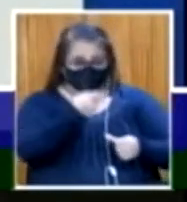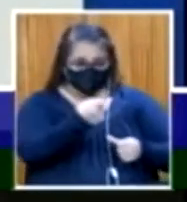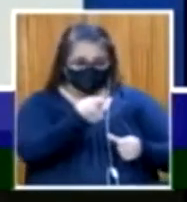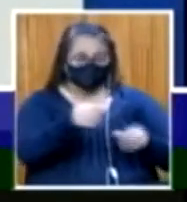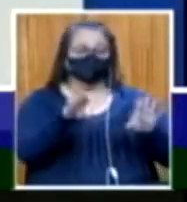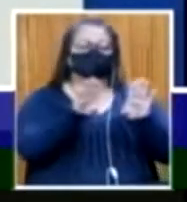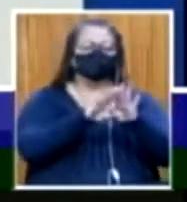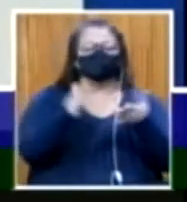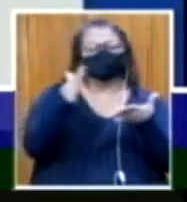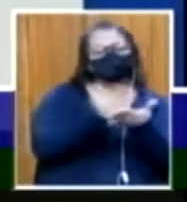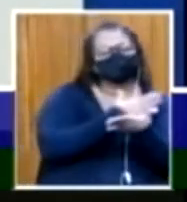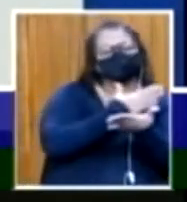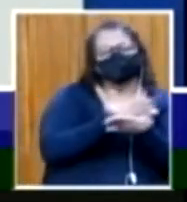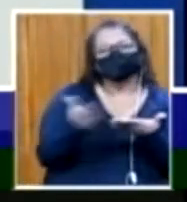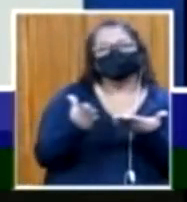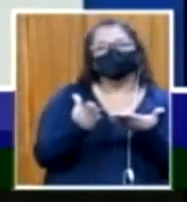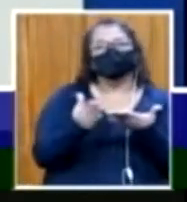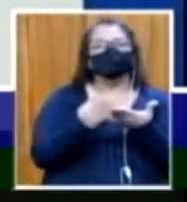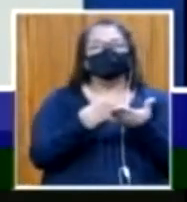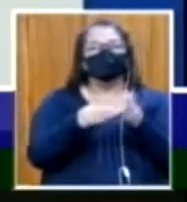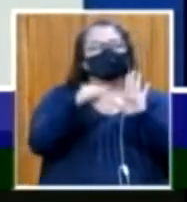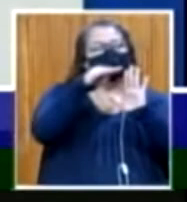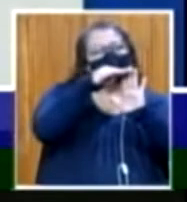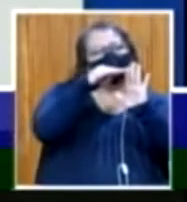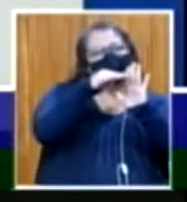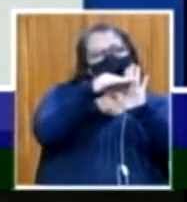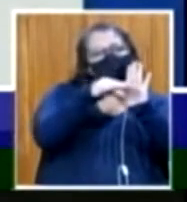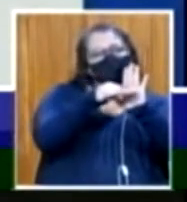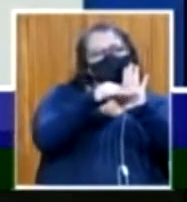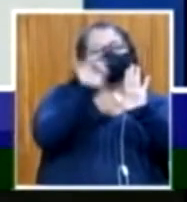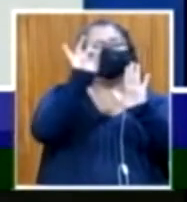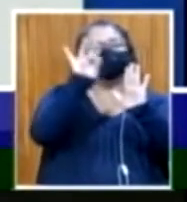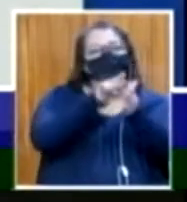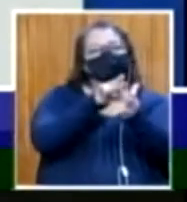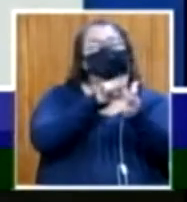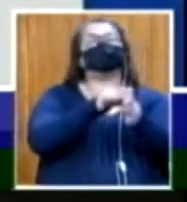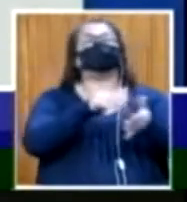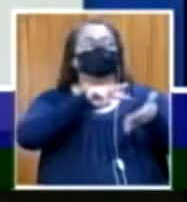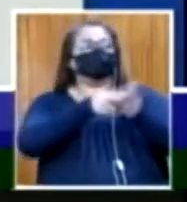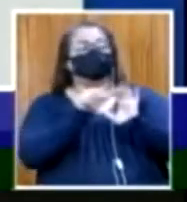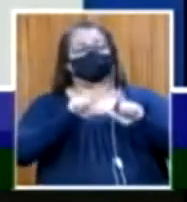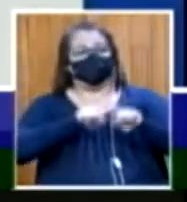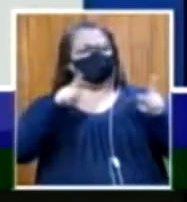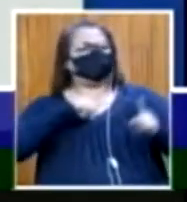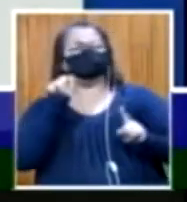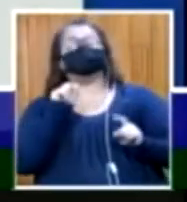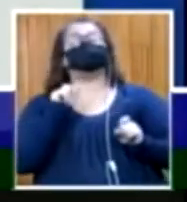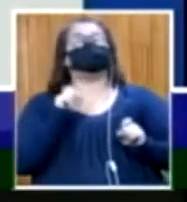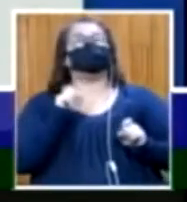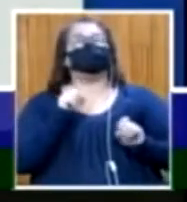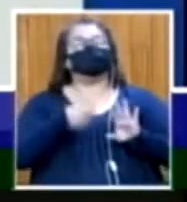e com algumas emendas apresentando uma redução mais significativa. Só que existe um ponto por trás